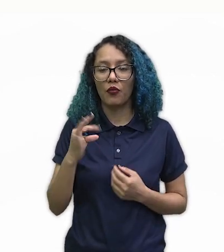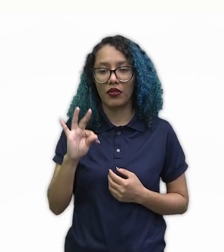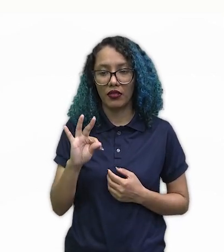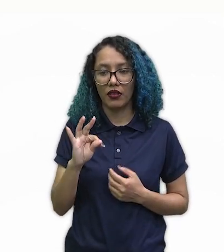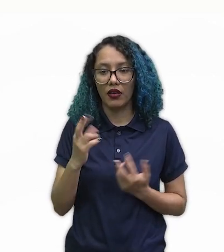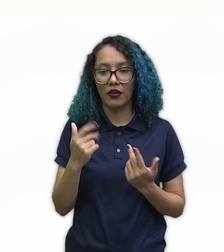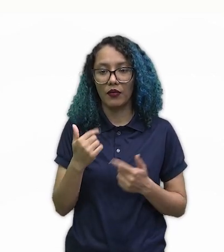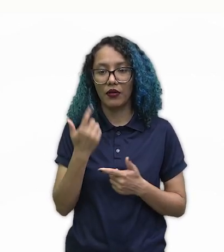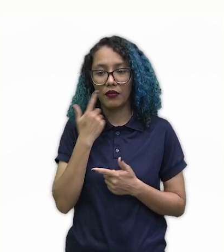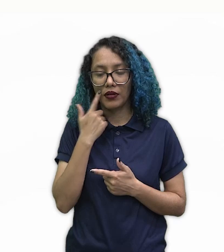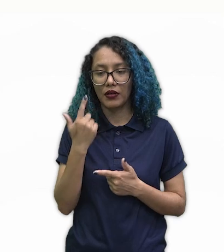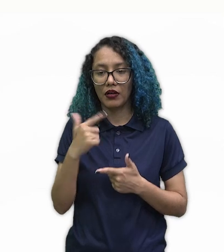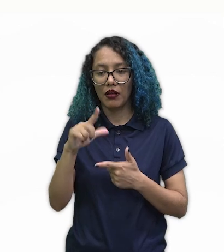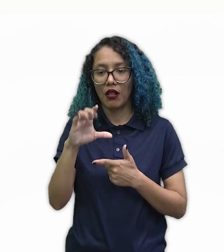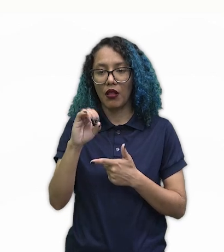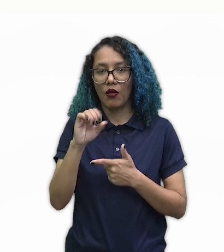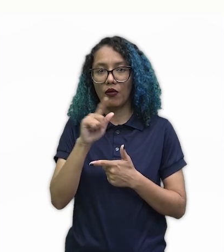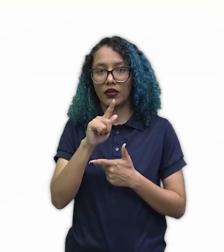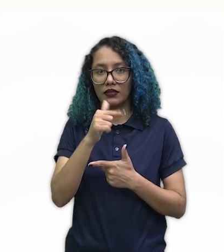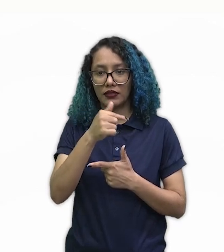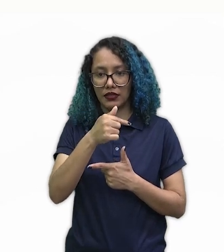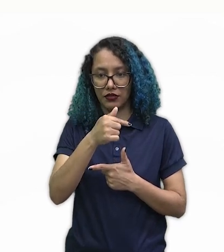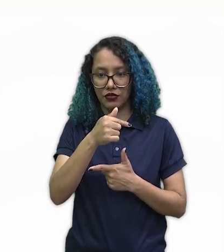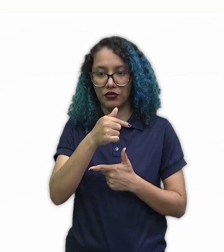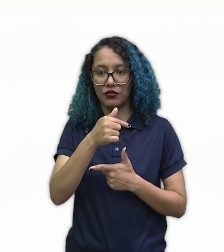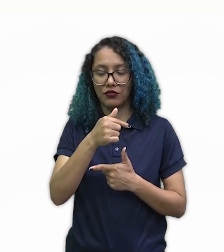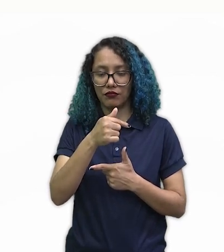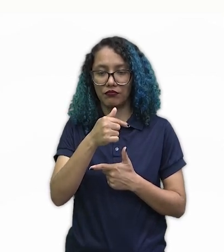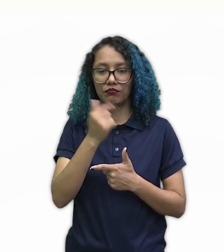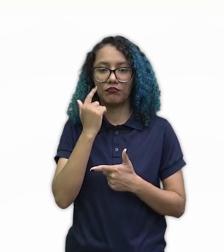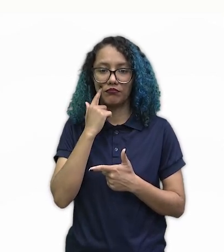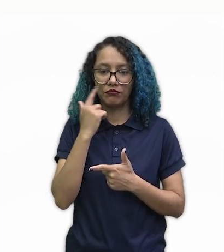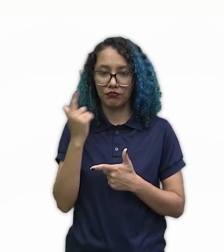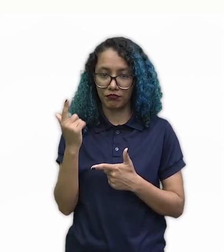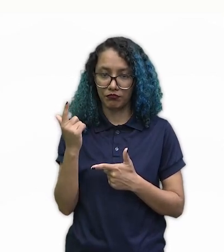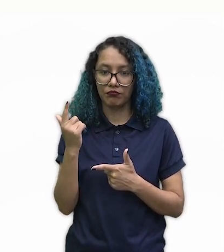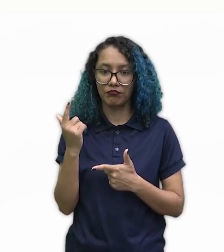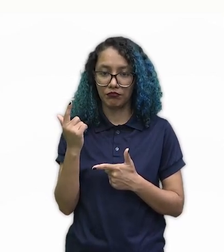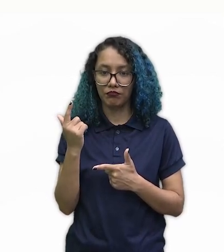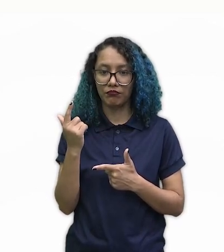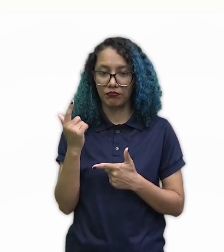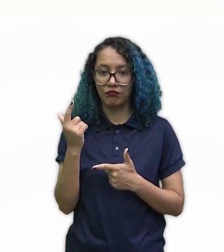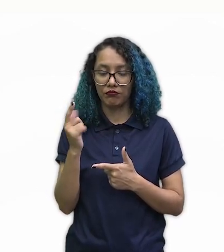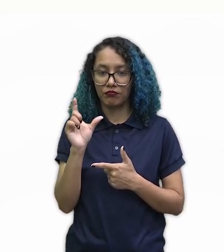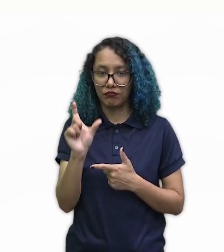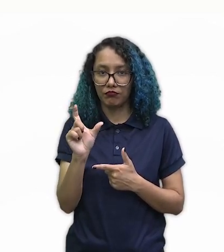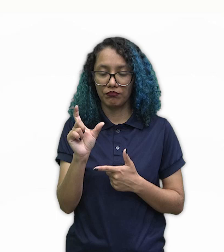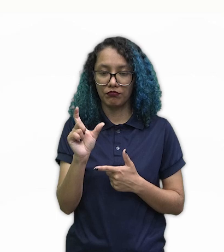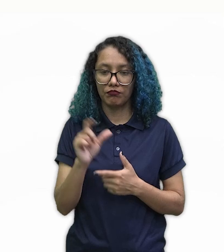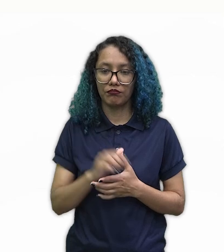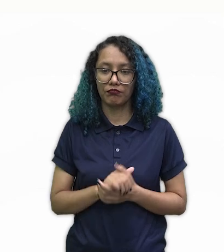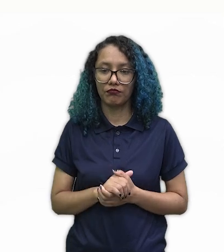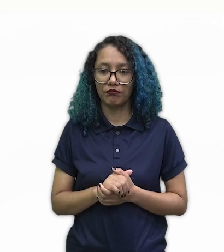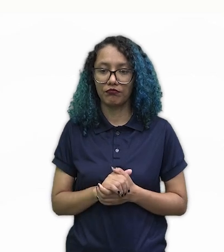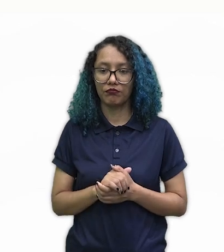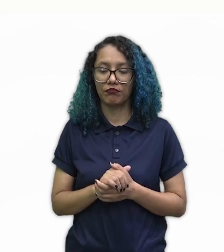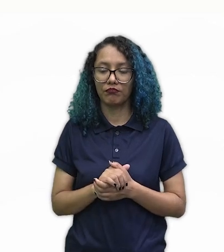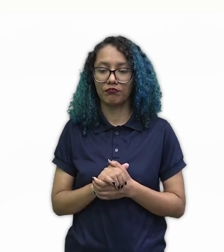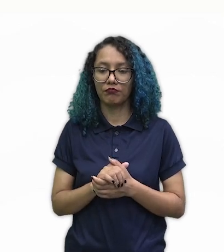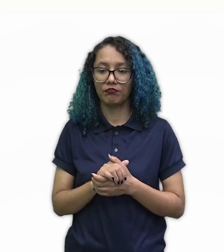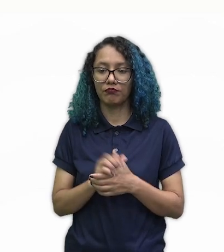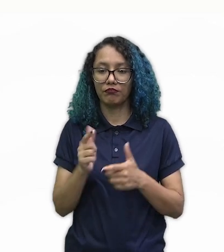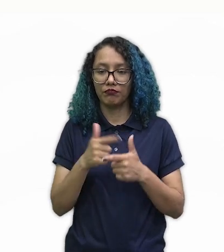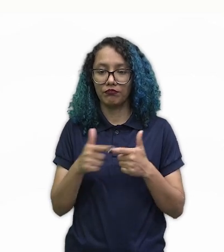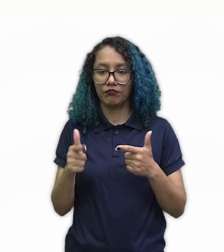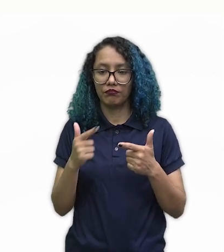ser igual ao log de 7, que é o valor que está do lado direito, sobre o log